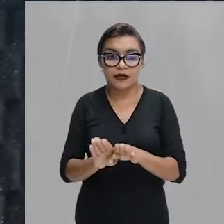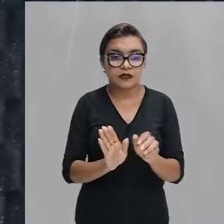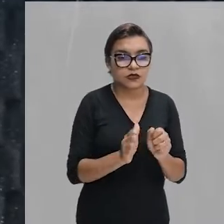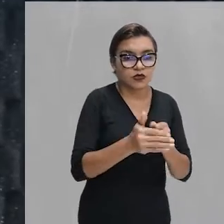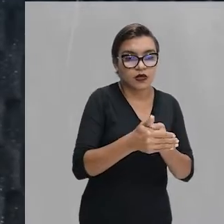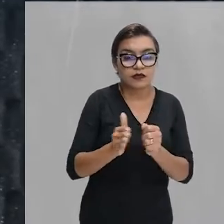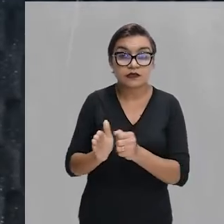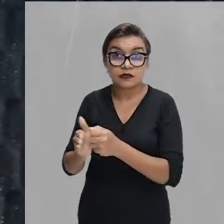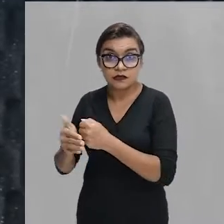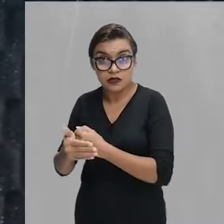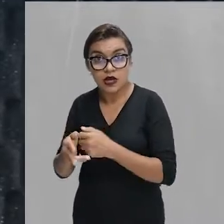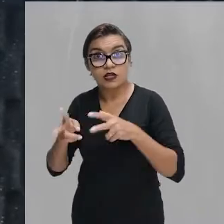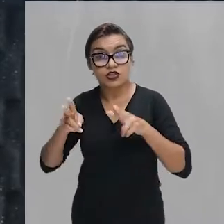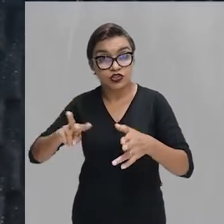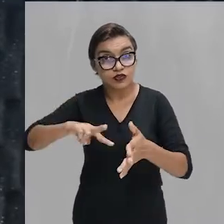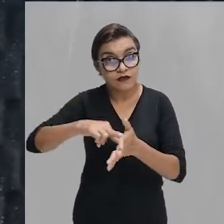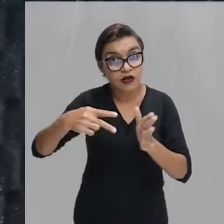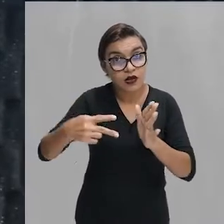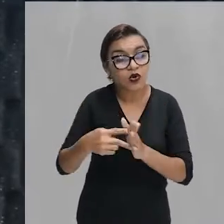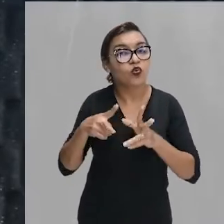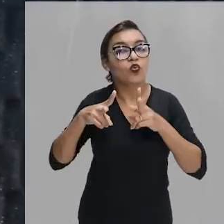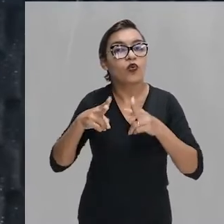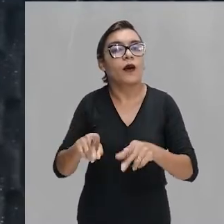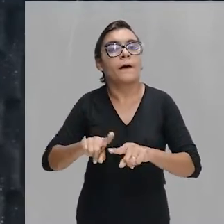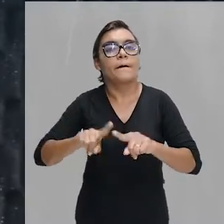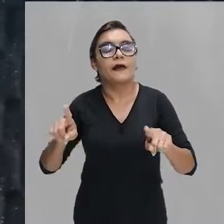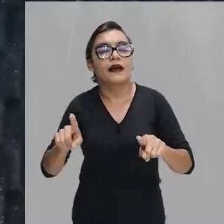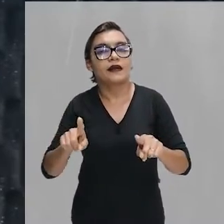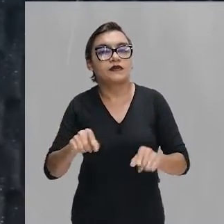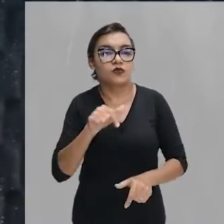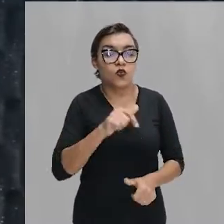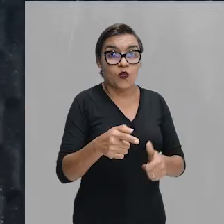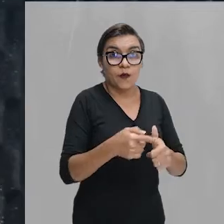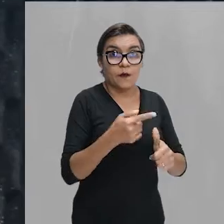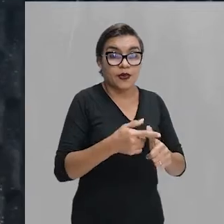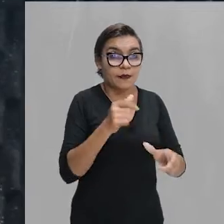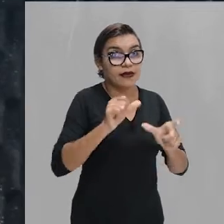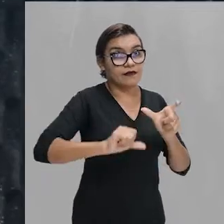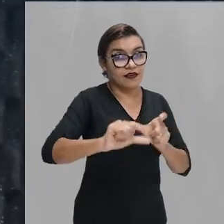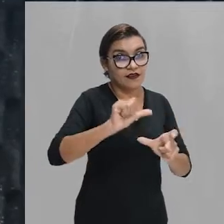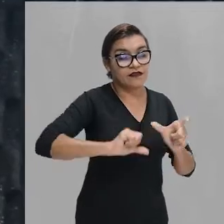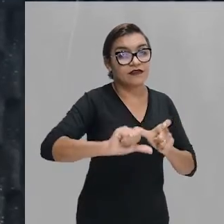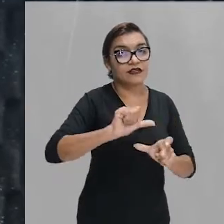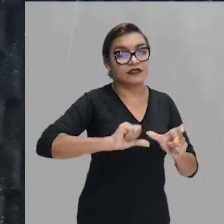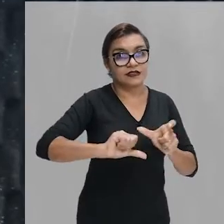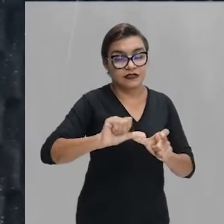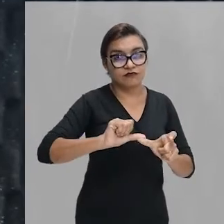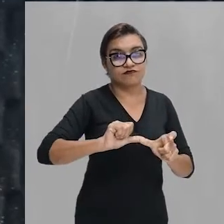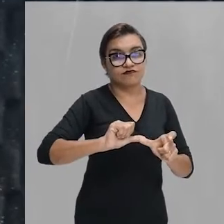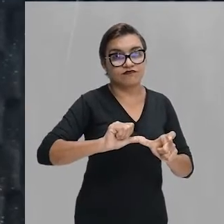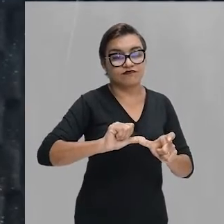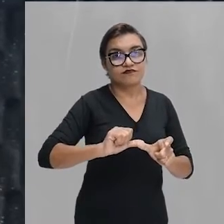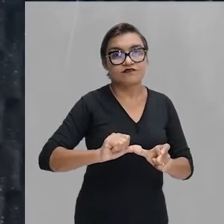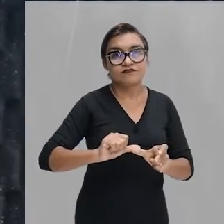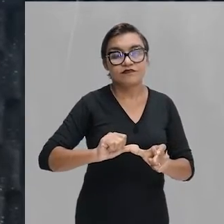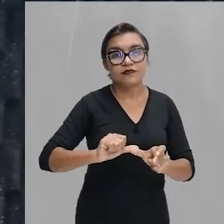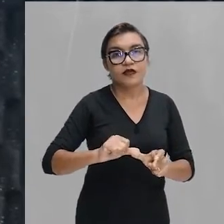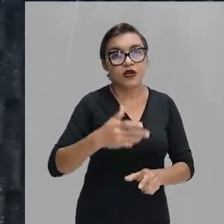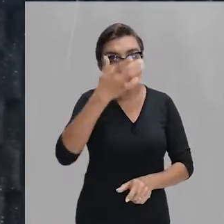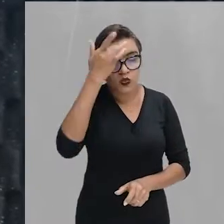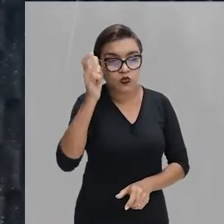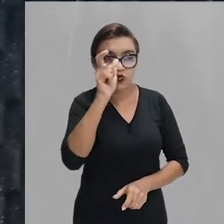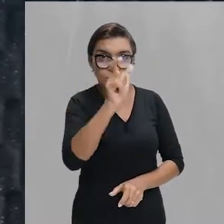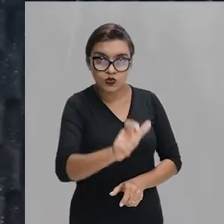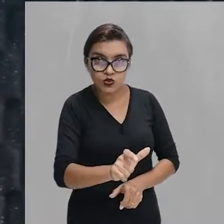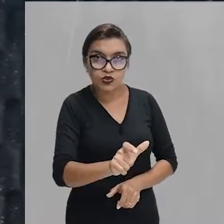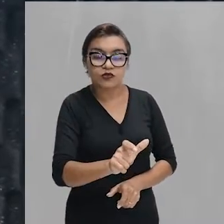mesmo significado, mas o primeiro é reflexivo, me leva para uma situação, pois o sujeito